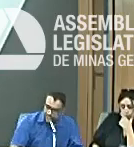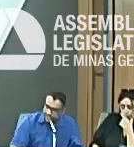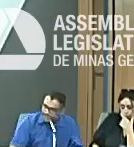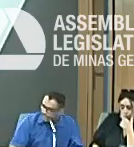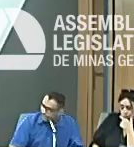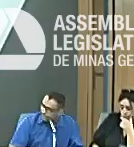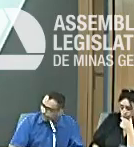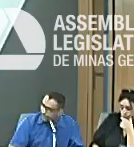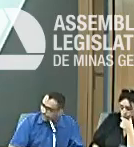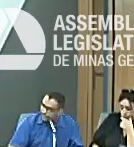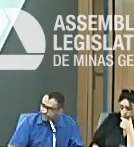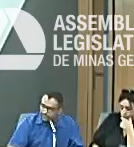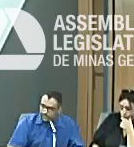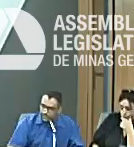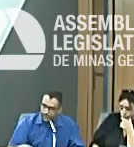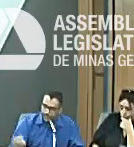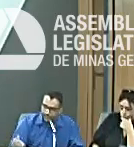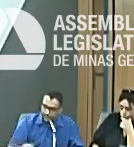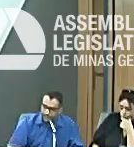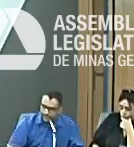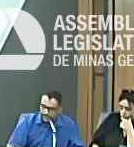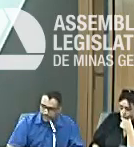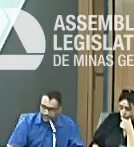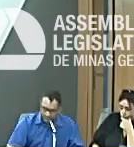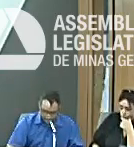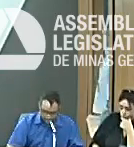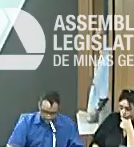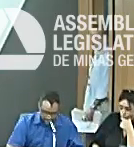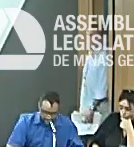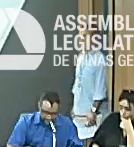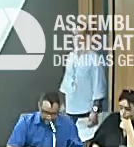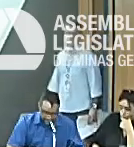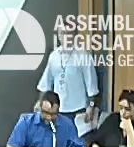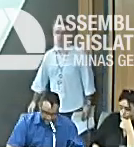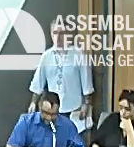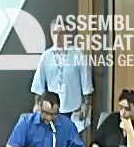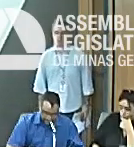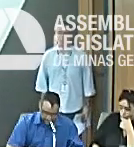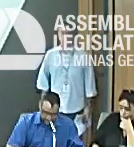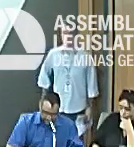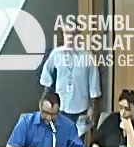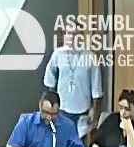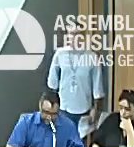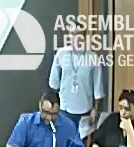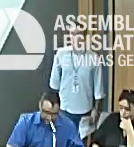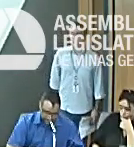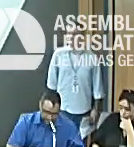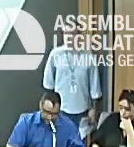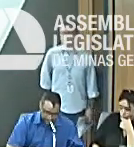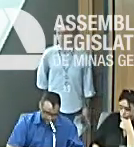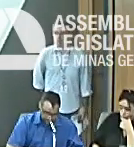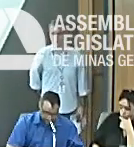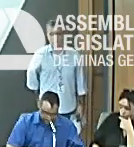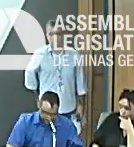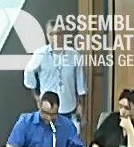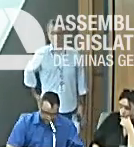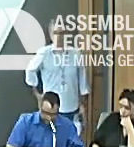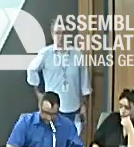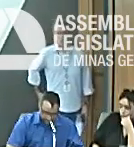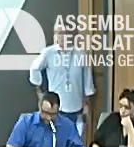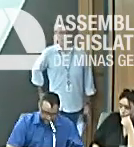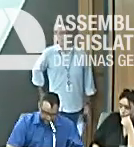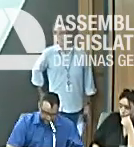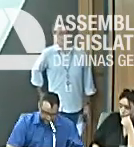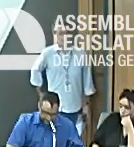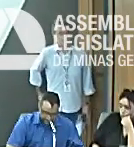gostaria até de inquirir os companheiros né os colegas né representantes e sobretudo os